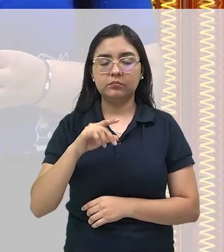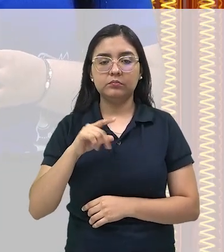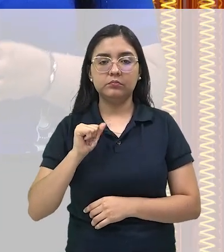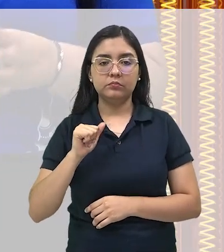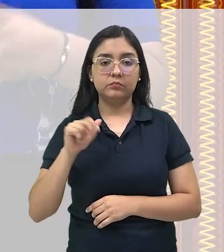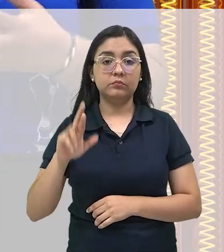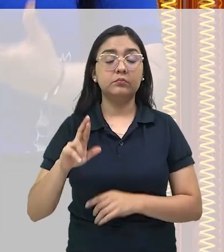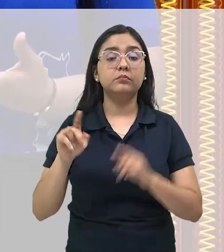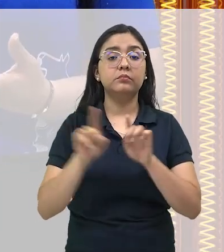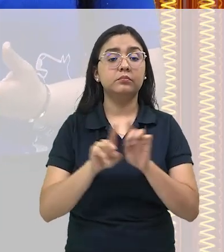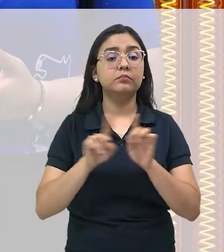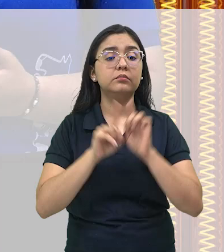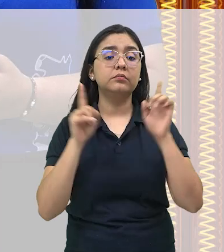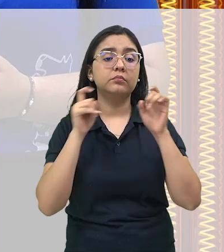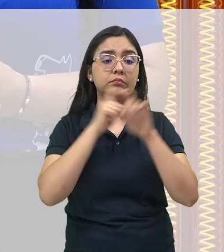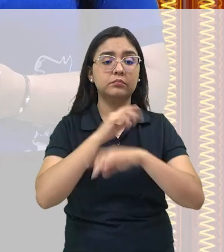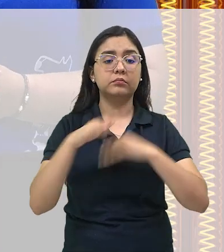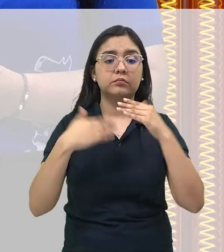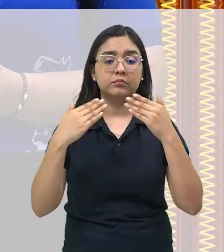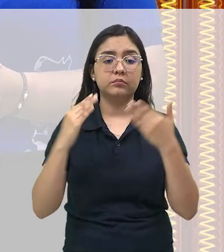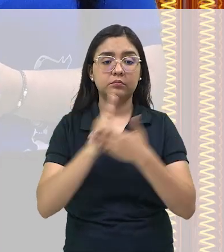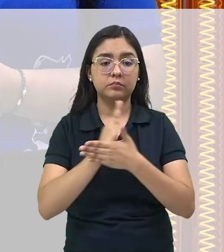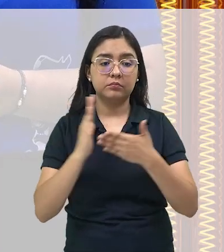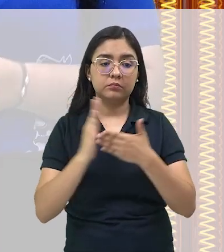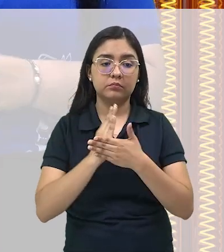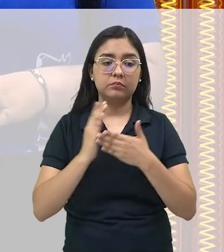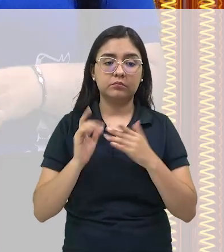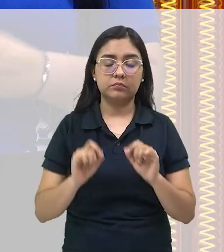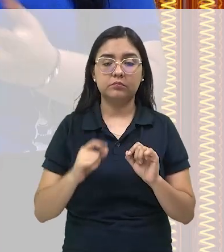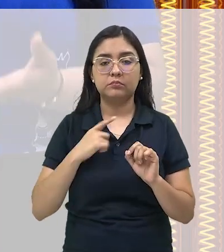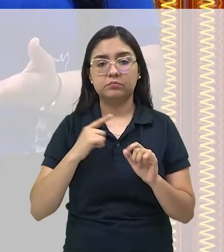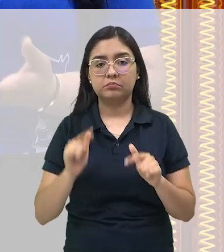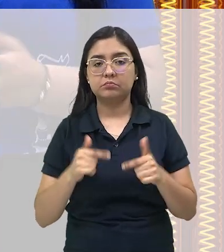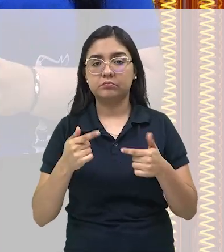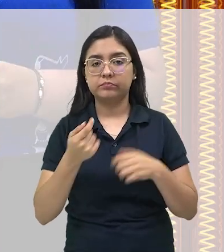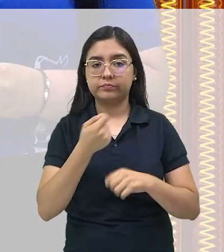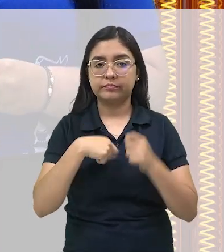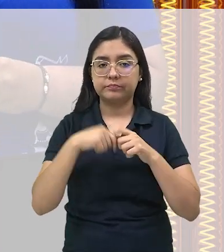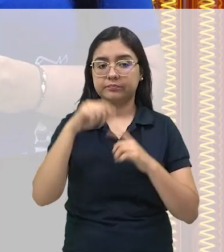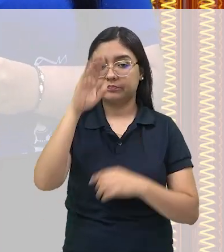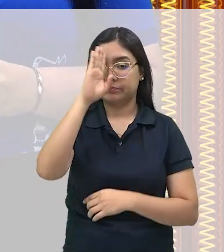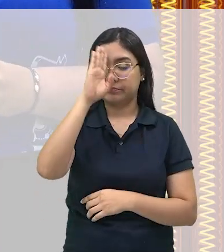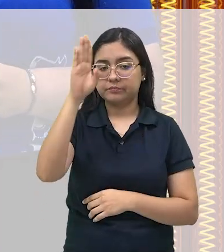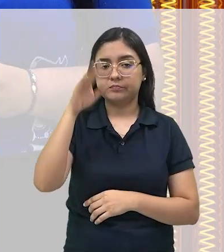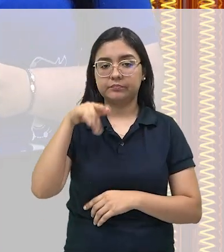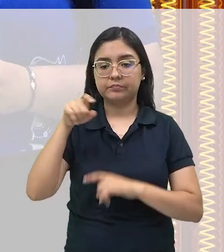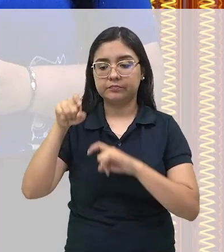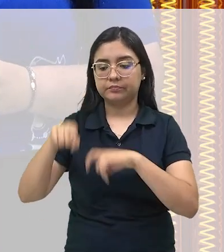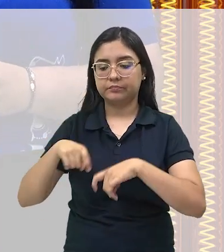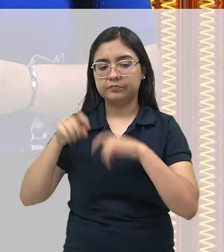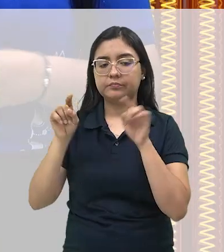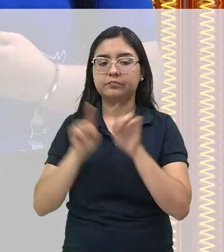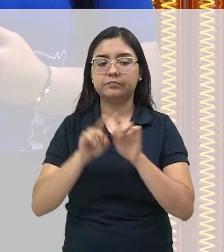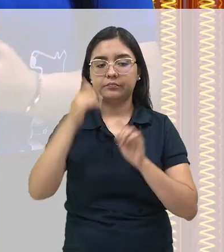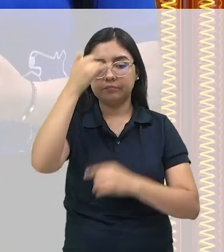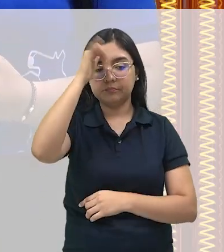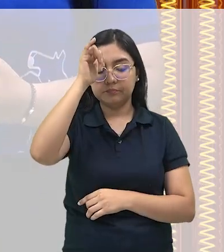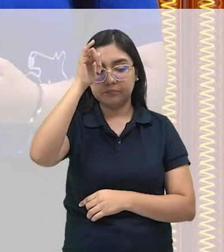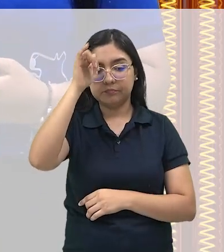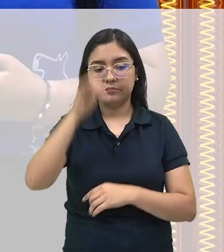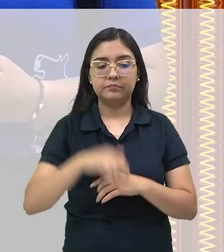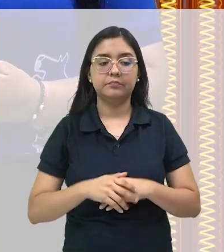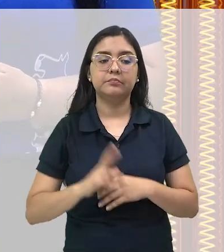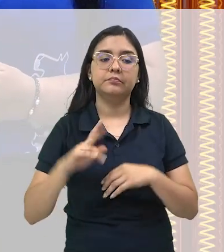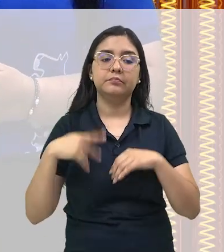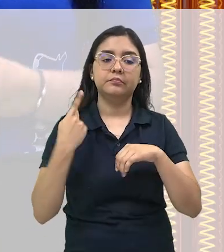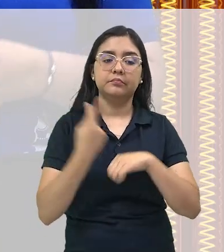também dificuldade no desenvolvimento de alguma atividade econômica, principalmente na agricultura e na pecuária. Mais tarde,